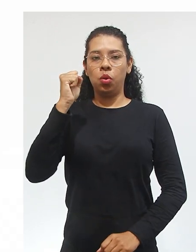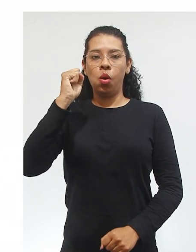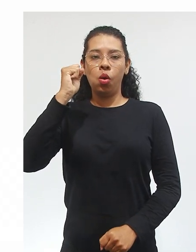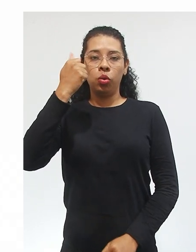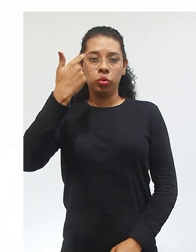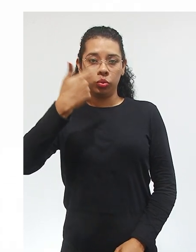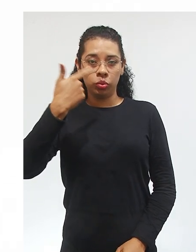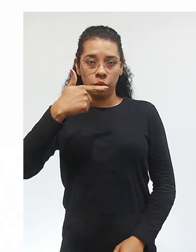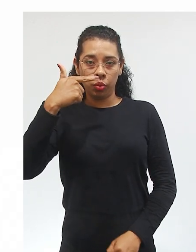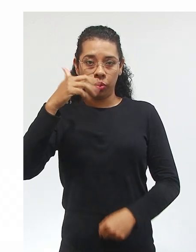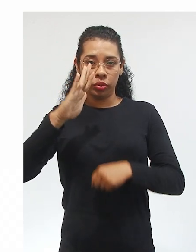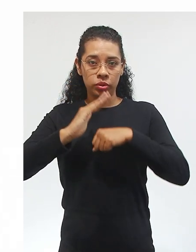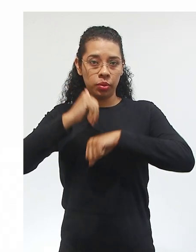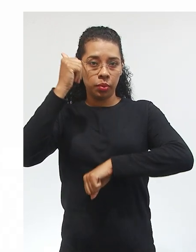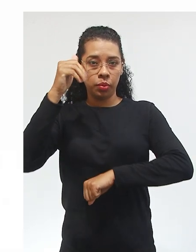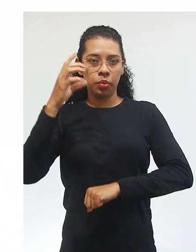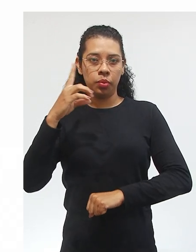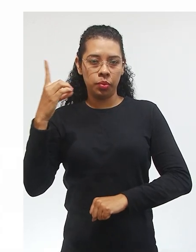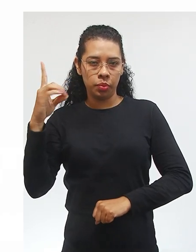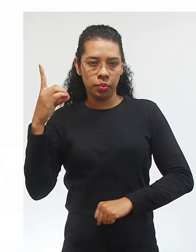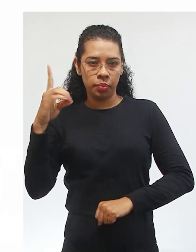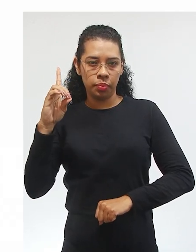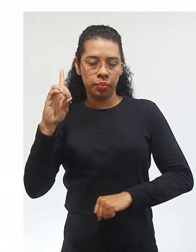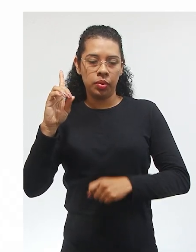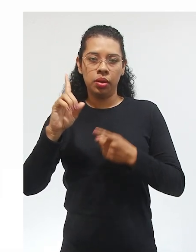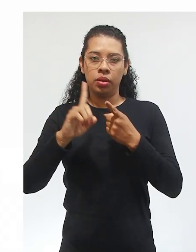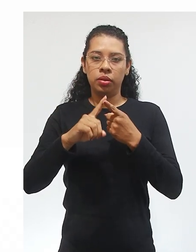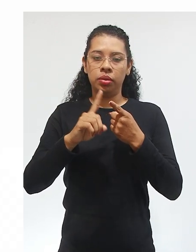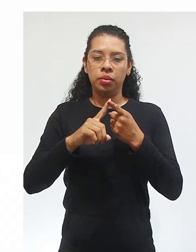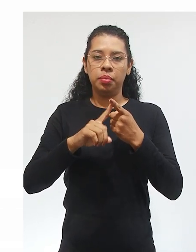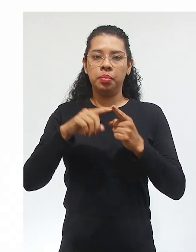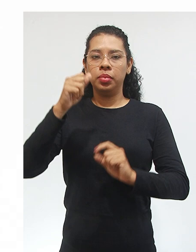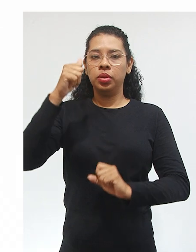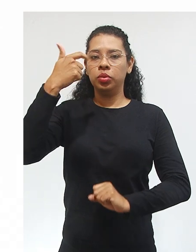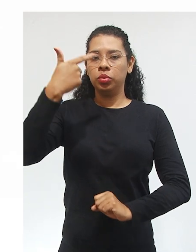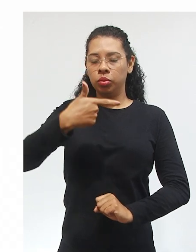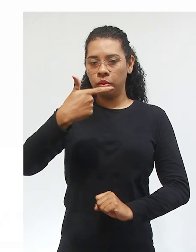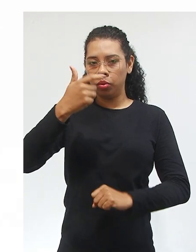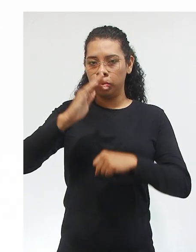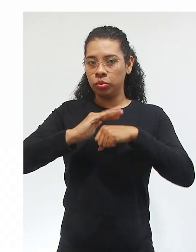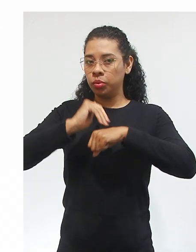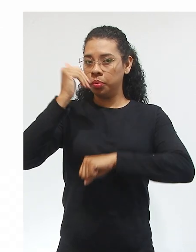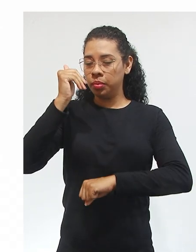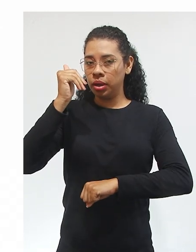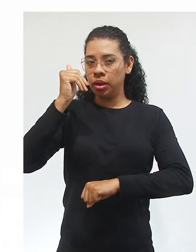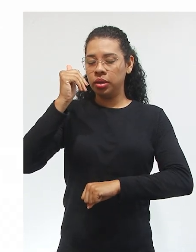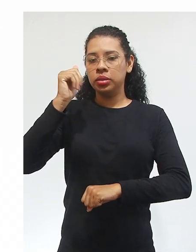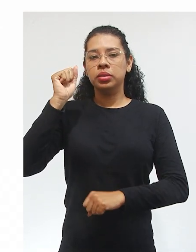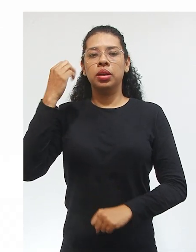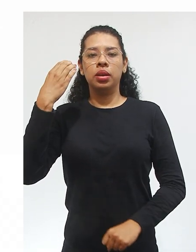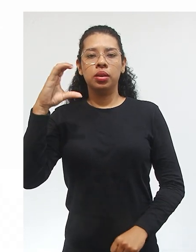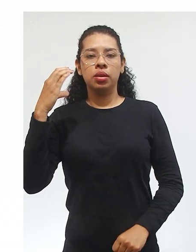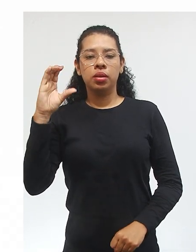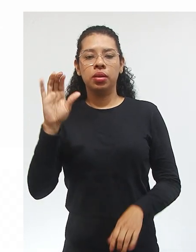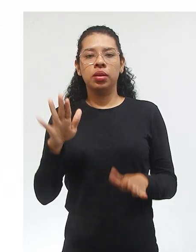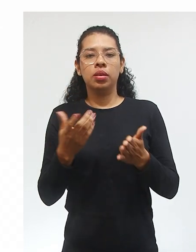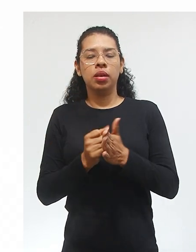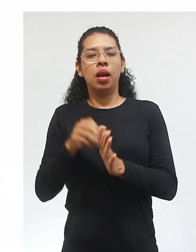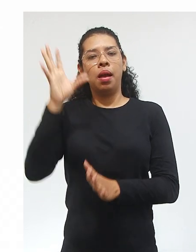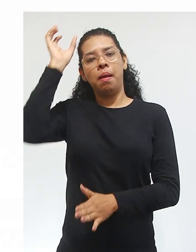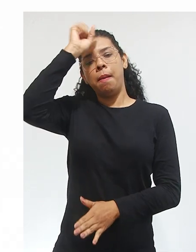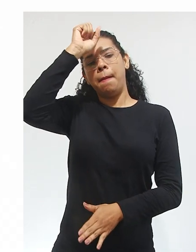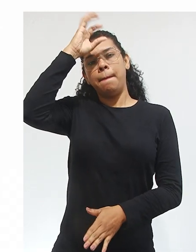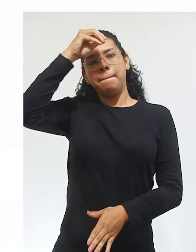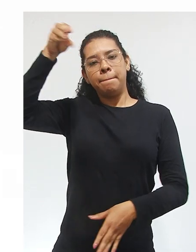ou mais débitos e 2 ou mais créditos. Então, decorem essa sequência.